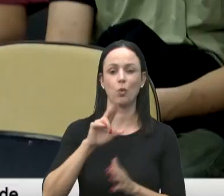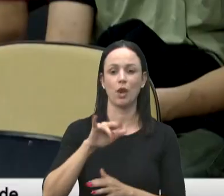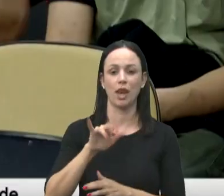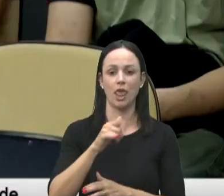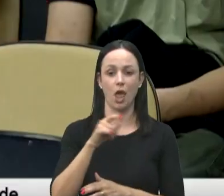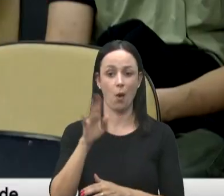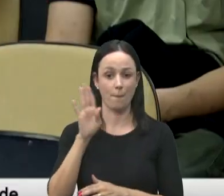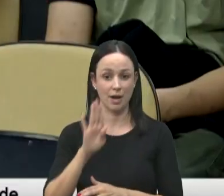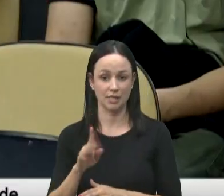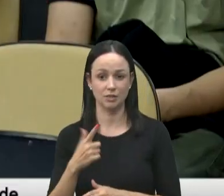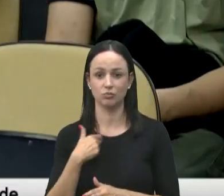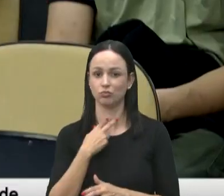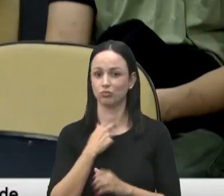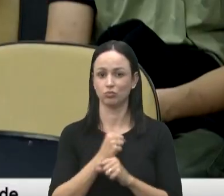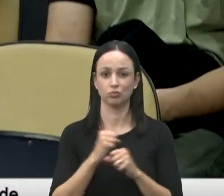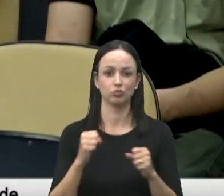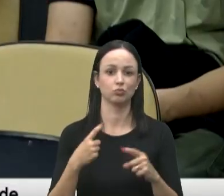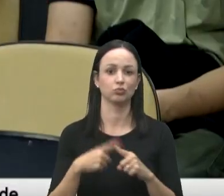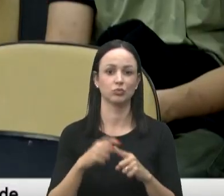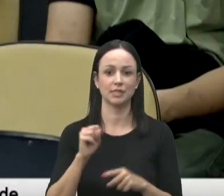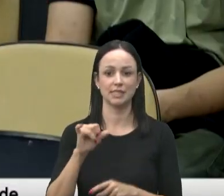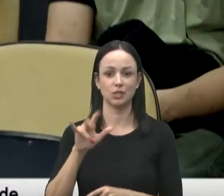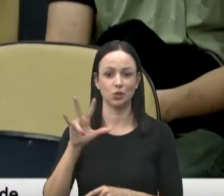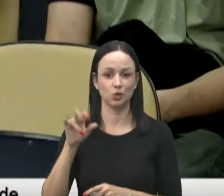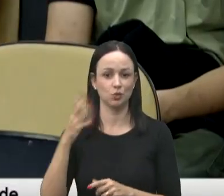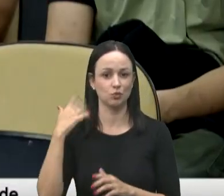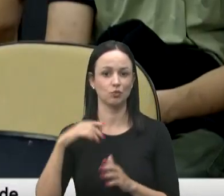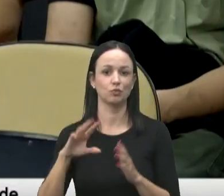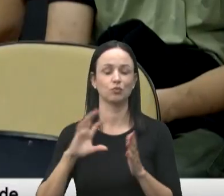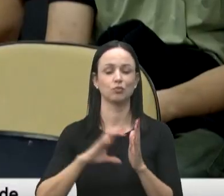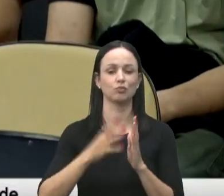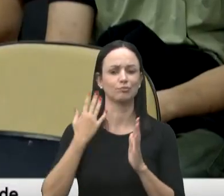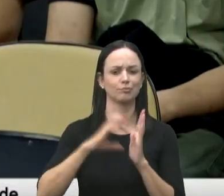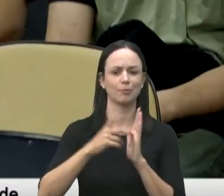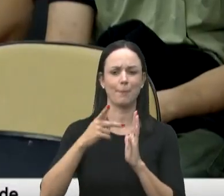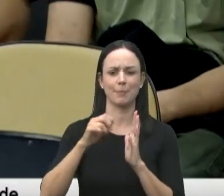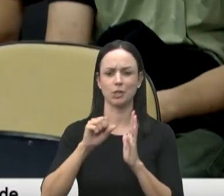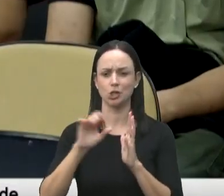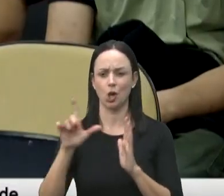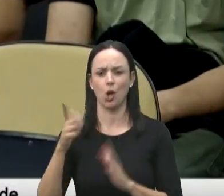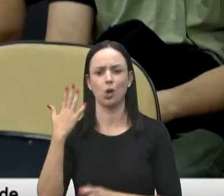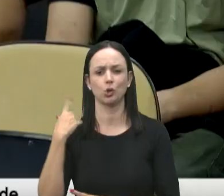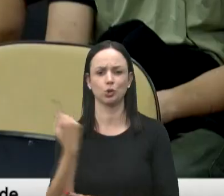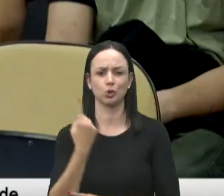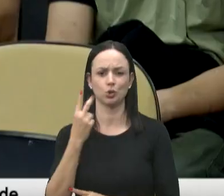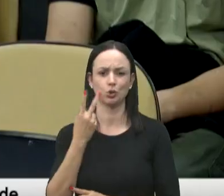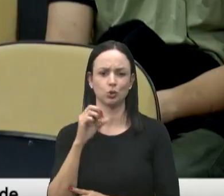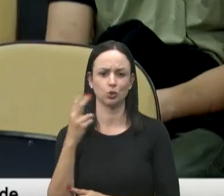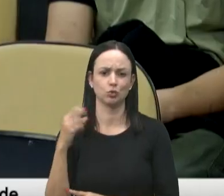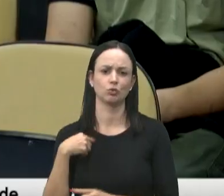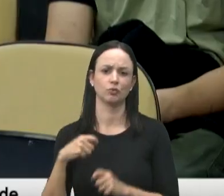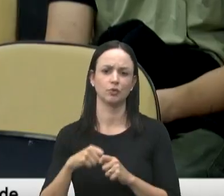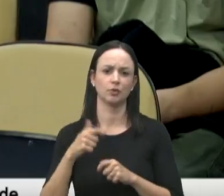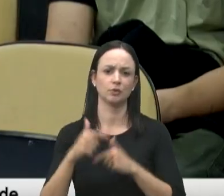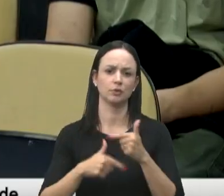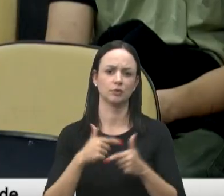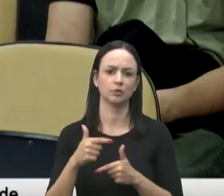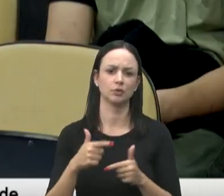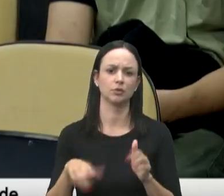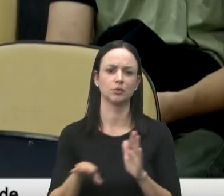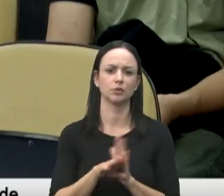essa possibilidade, né? A Silvia disputou sozinha no PSOL em 2020, e eu fiz o meu trabalho, e